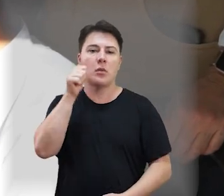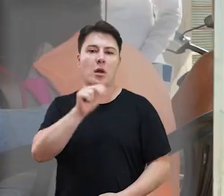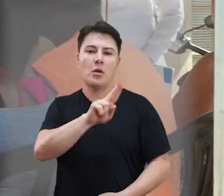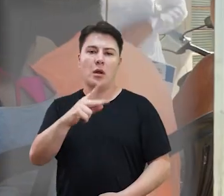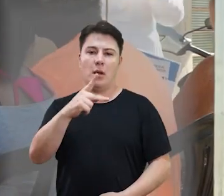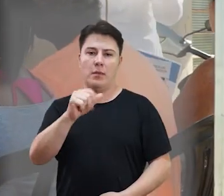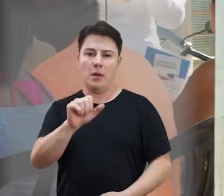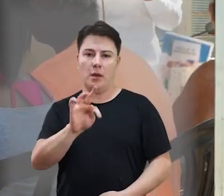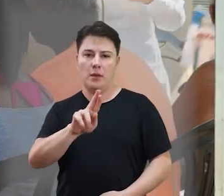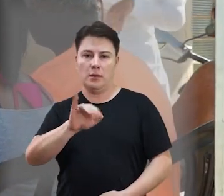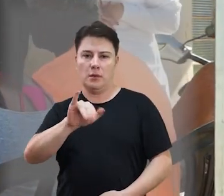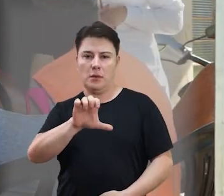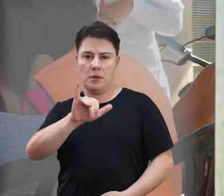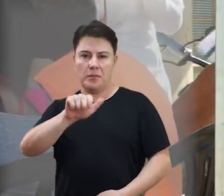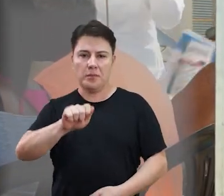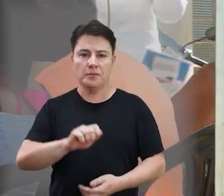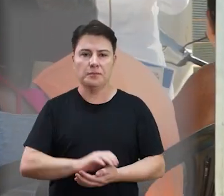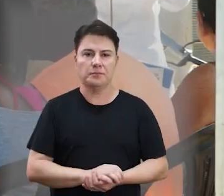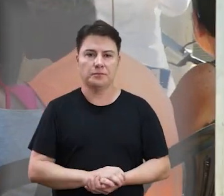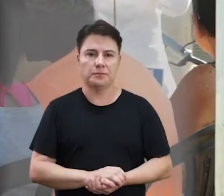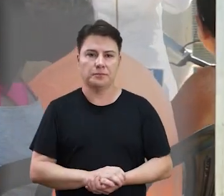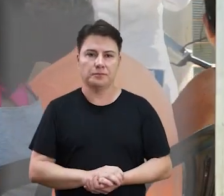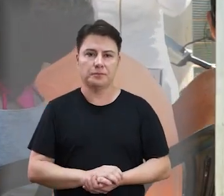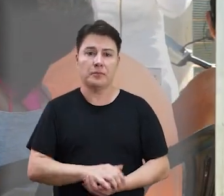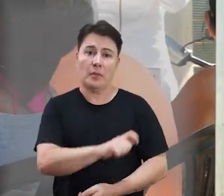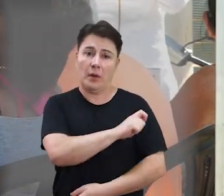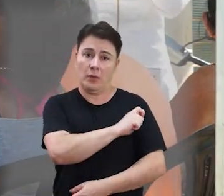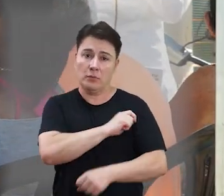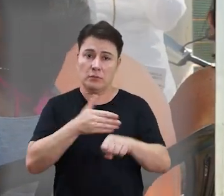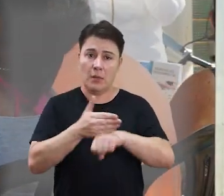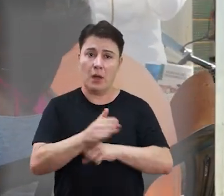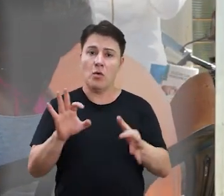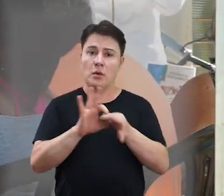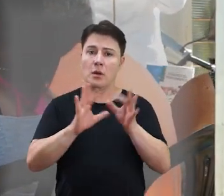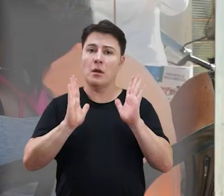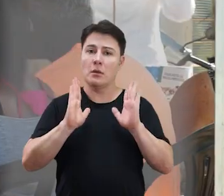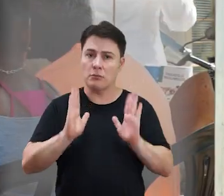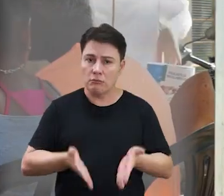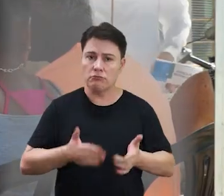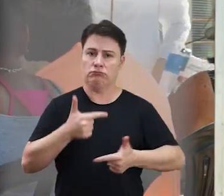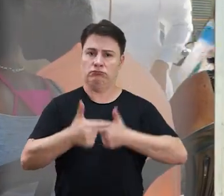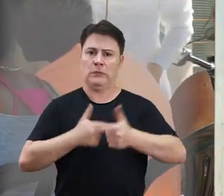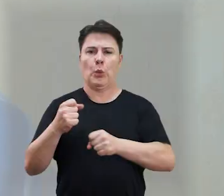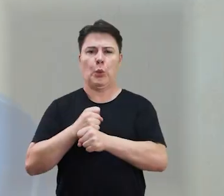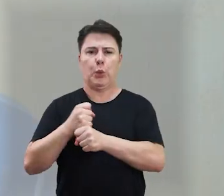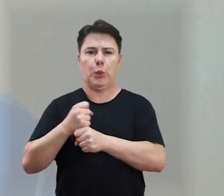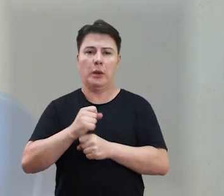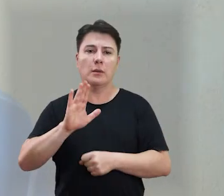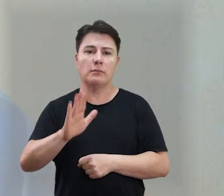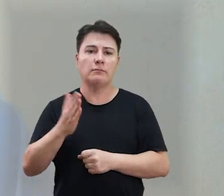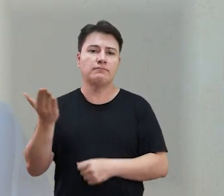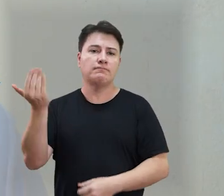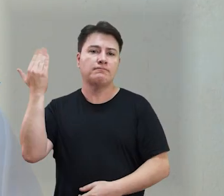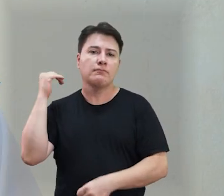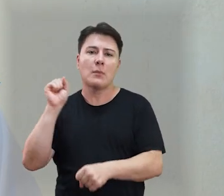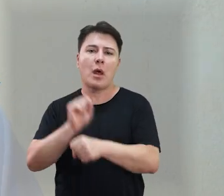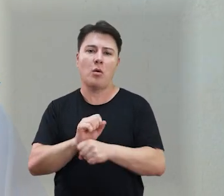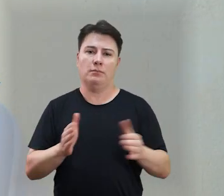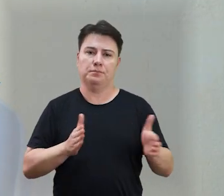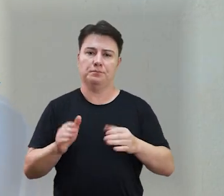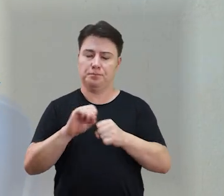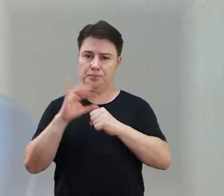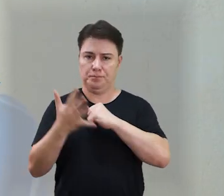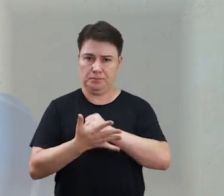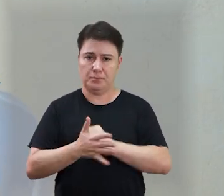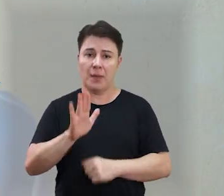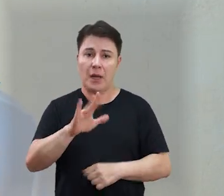curso de farmácia da Uniara supervisionados pela professora Patrícia Bernarde eles participam ativamente a